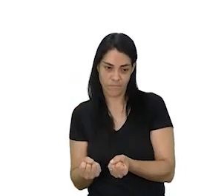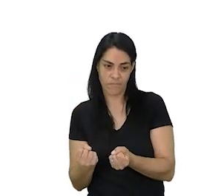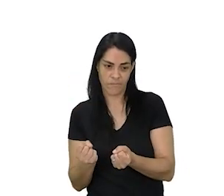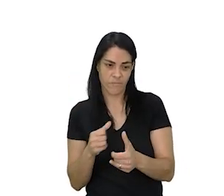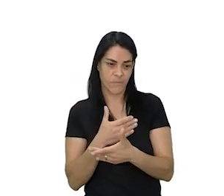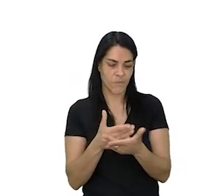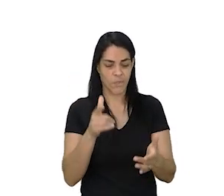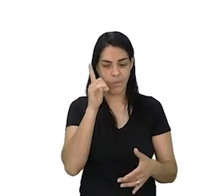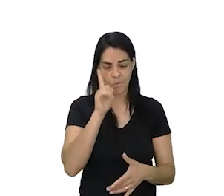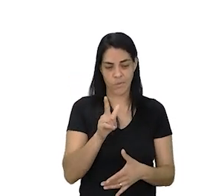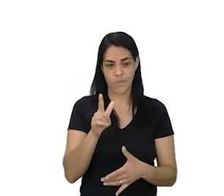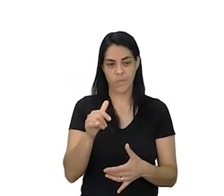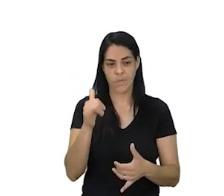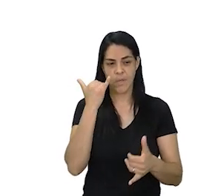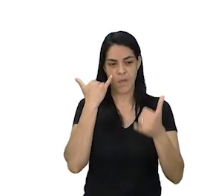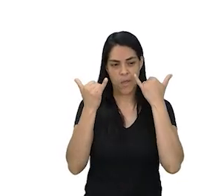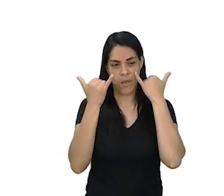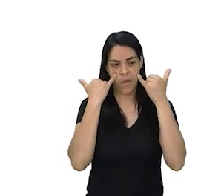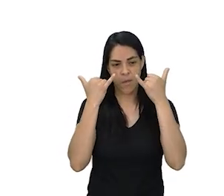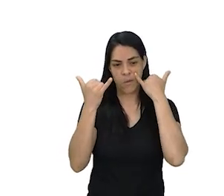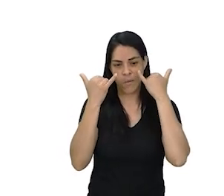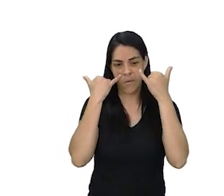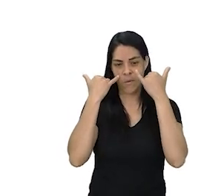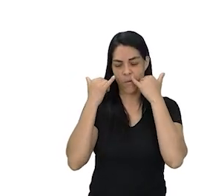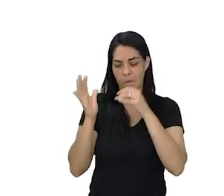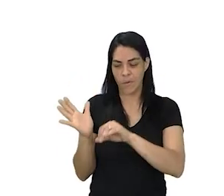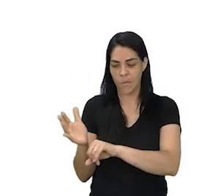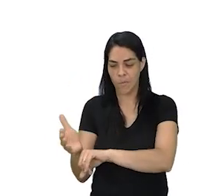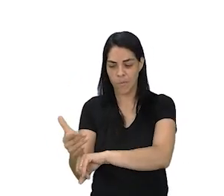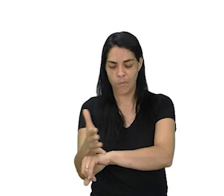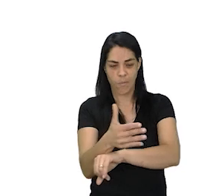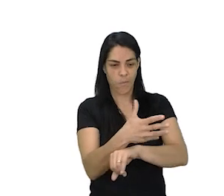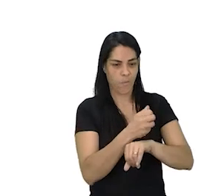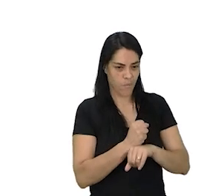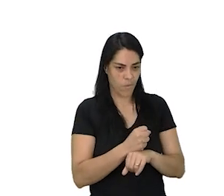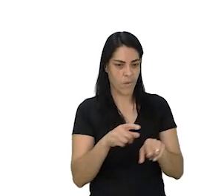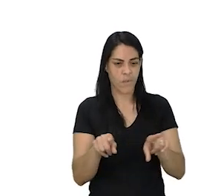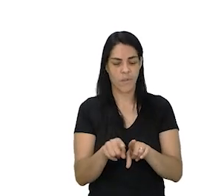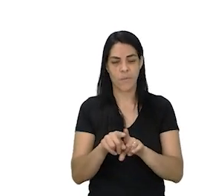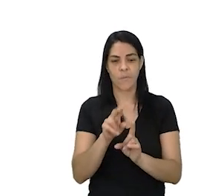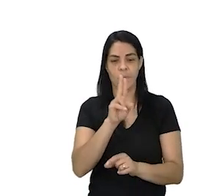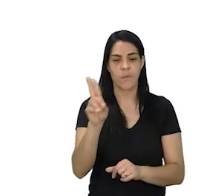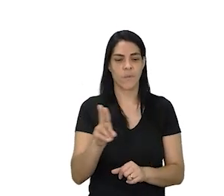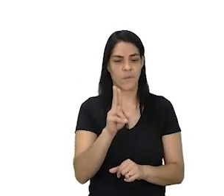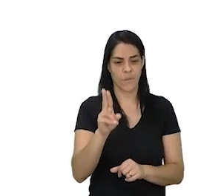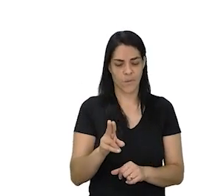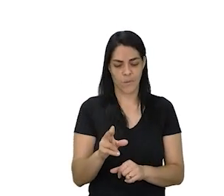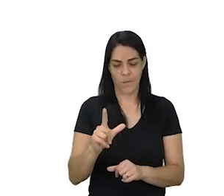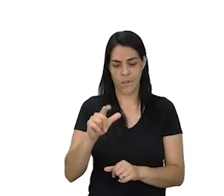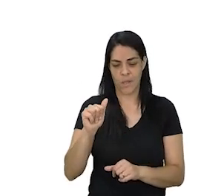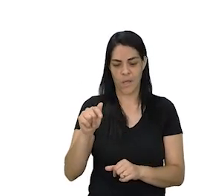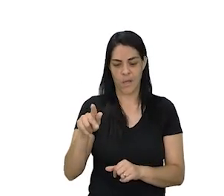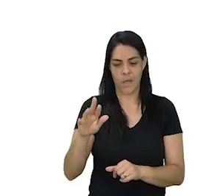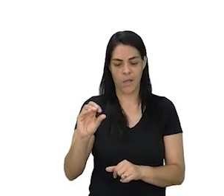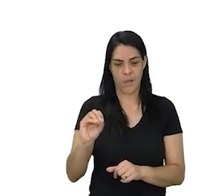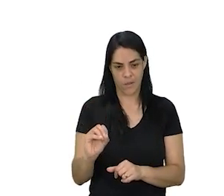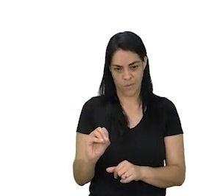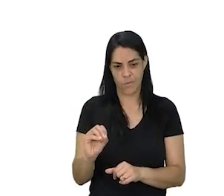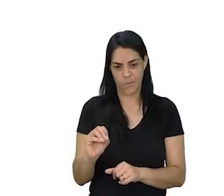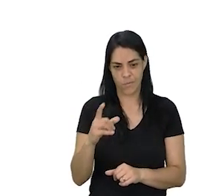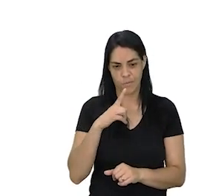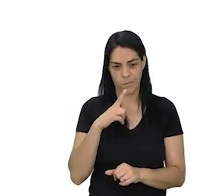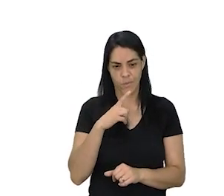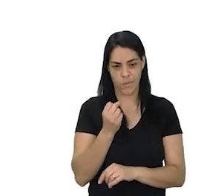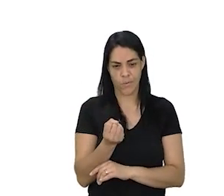as informações e colher o mapa, a gente utilizou o próprio lago, onde a gente tem ali o chafariz como ponto